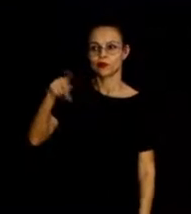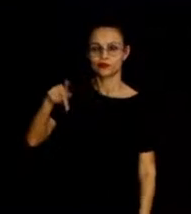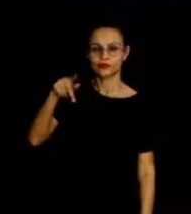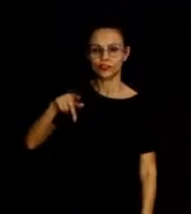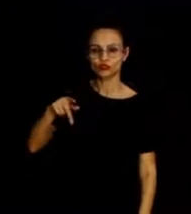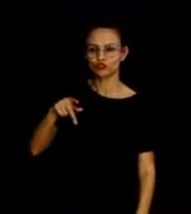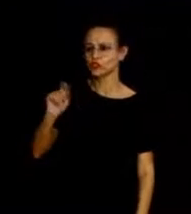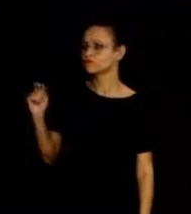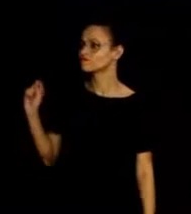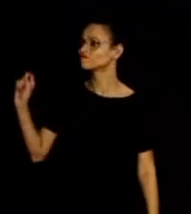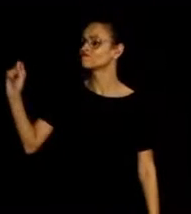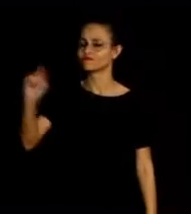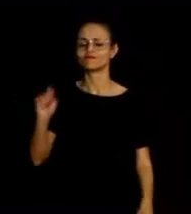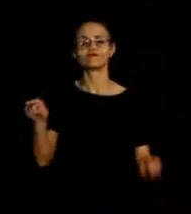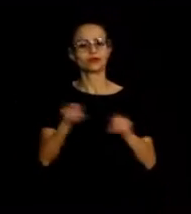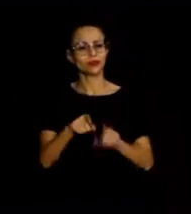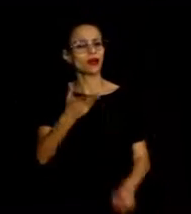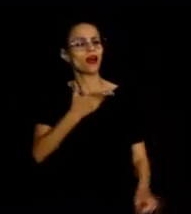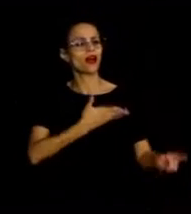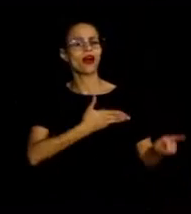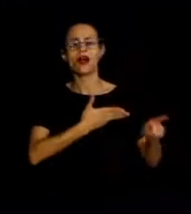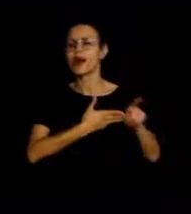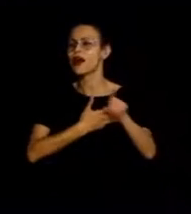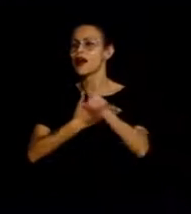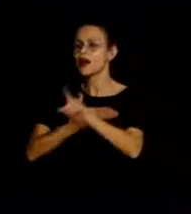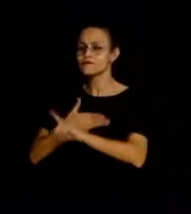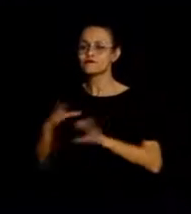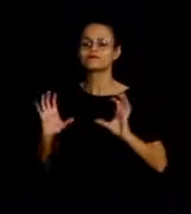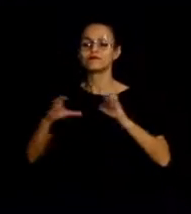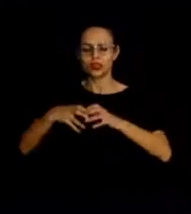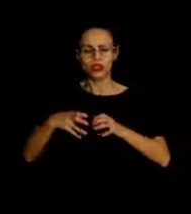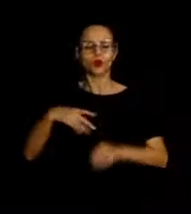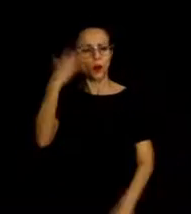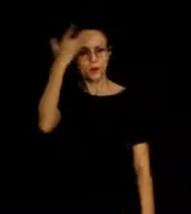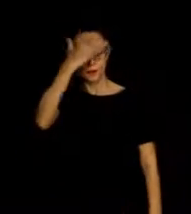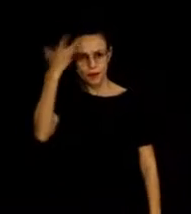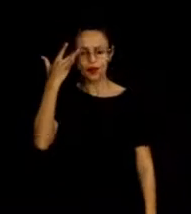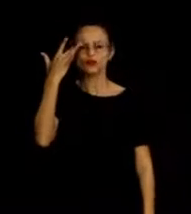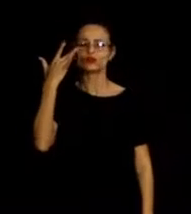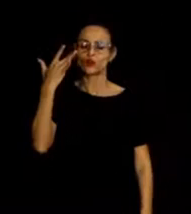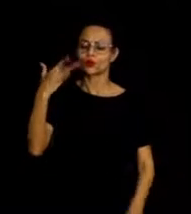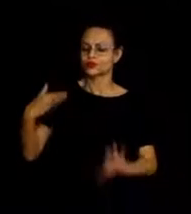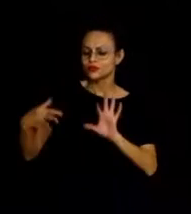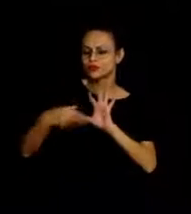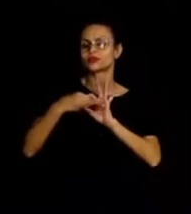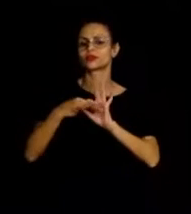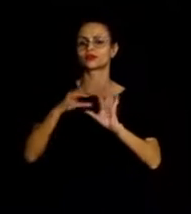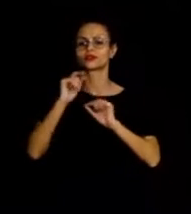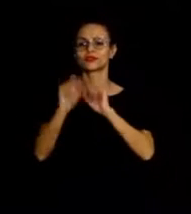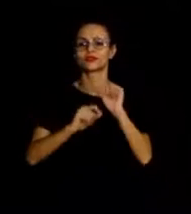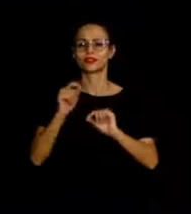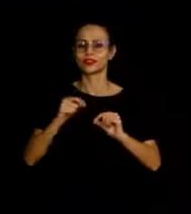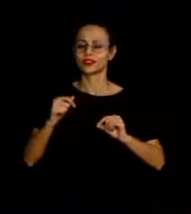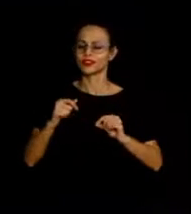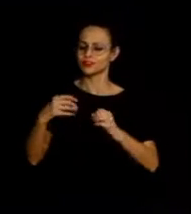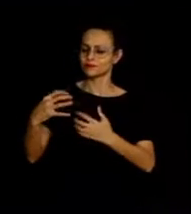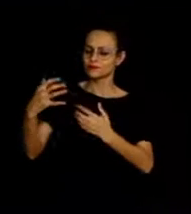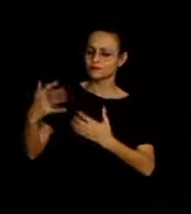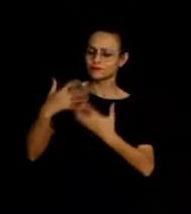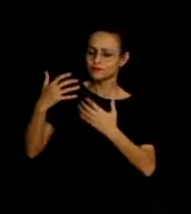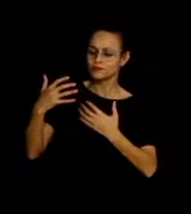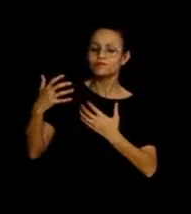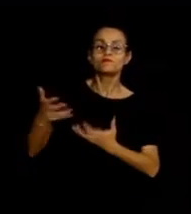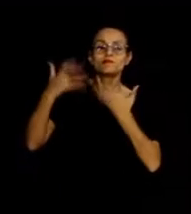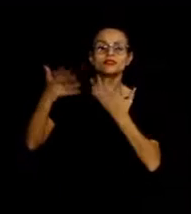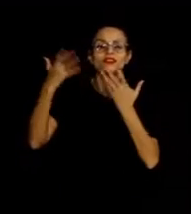professores mas cercado de amigas de amigos pessoas que me fazem querer ser melhor